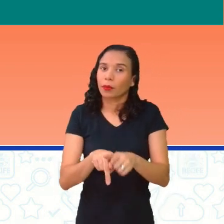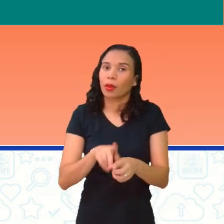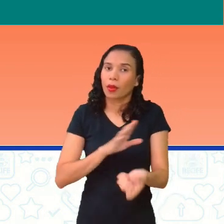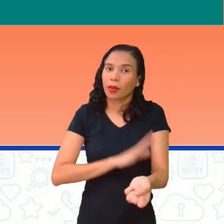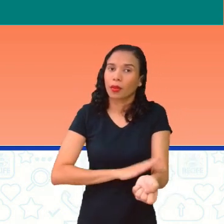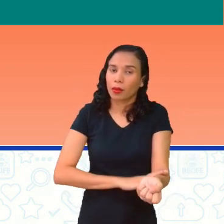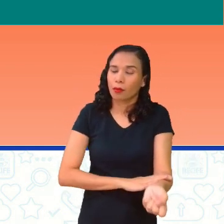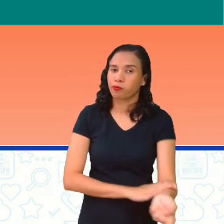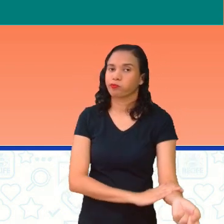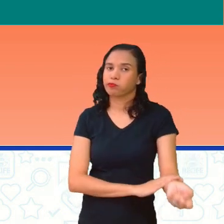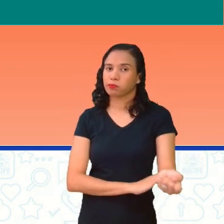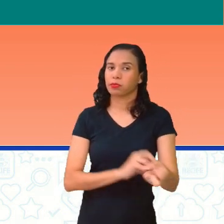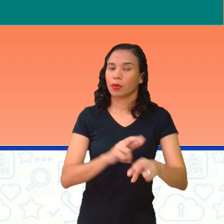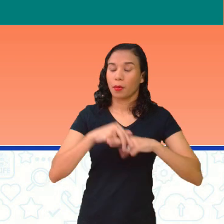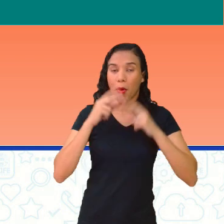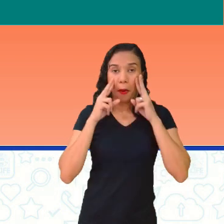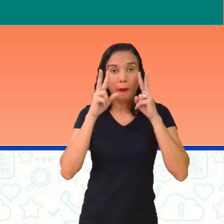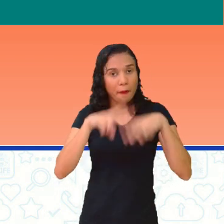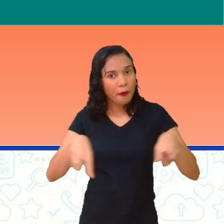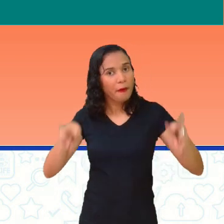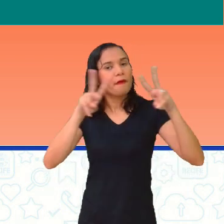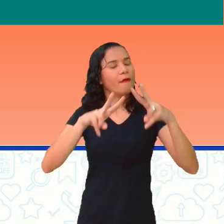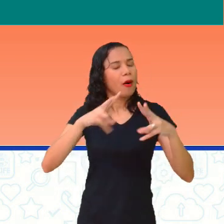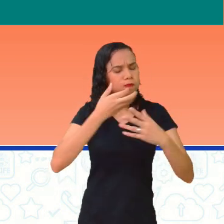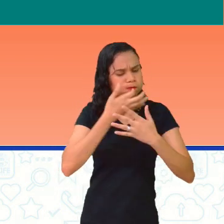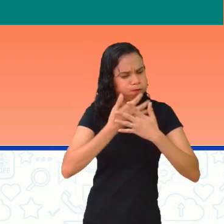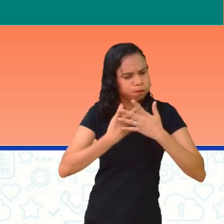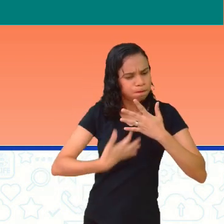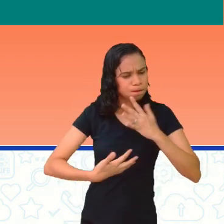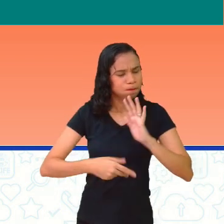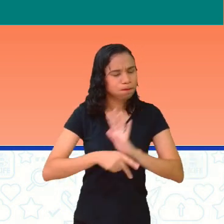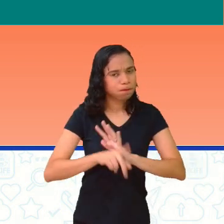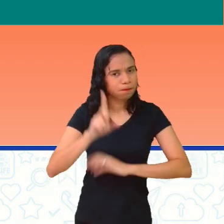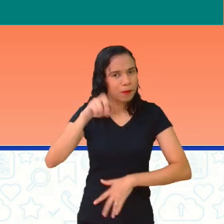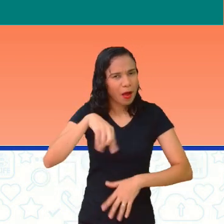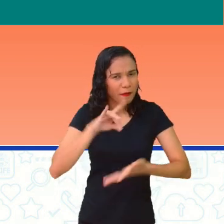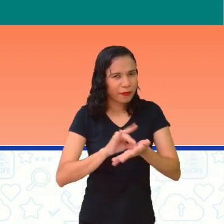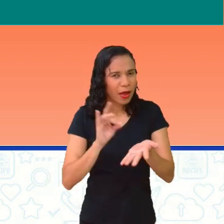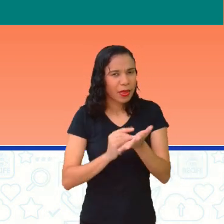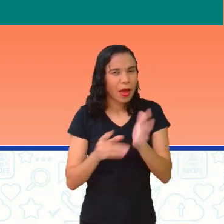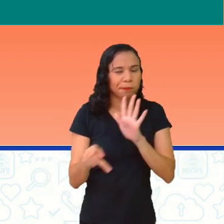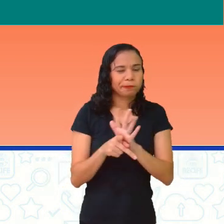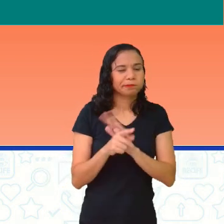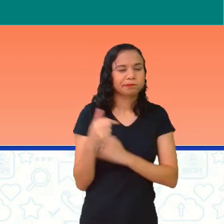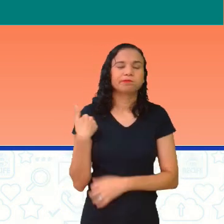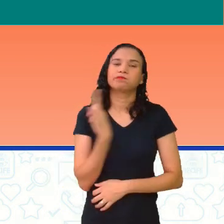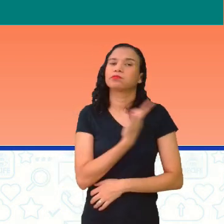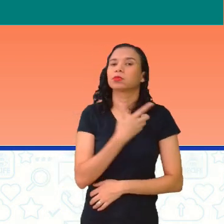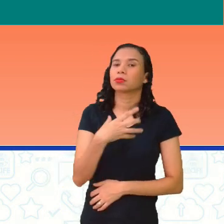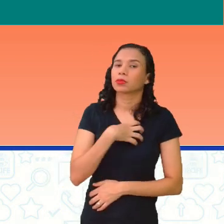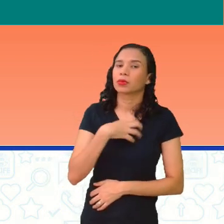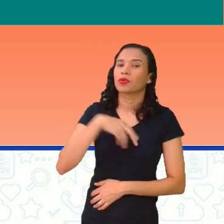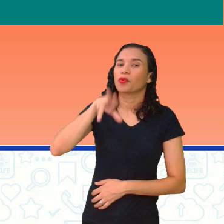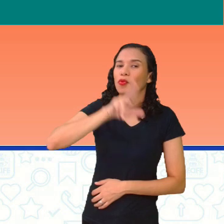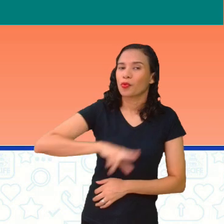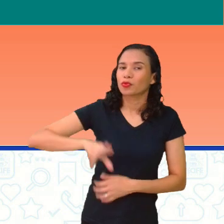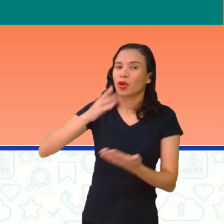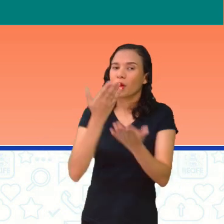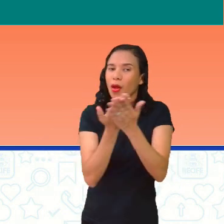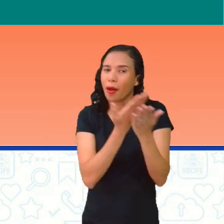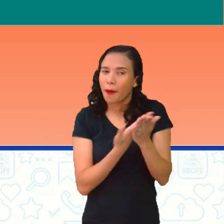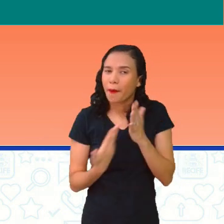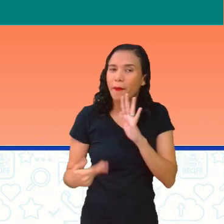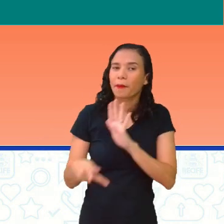pressão arterial. Então vejam como o nosso sangue, ele tem muito a dizer através desses estudos,